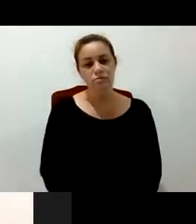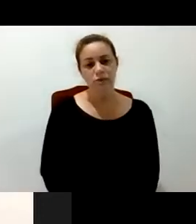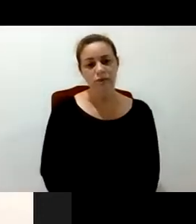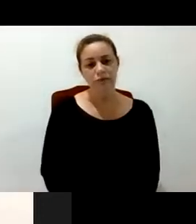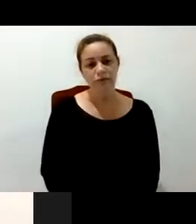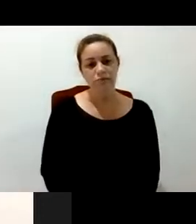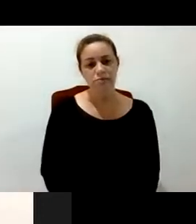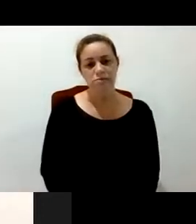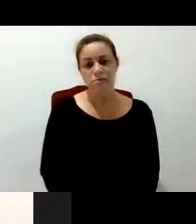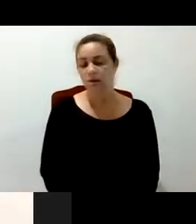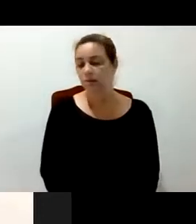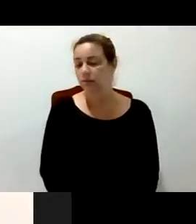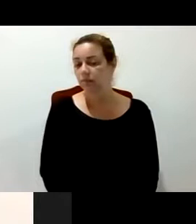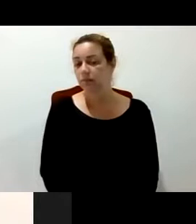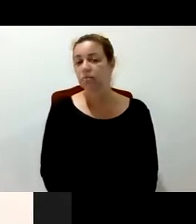que isso mesmo.